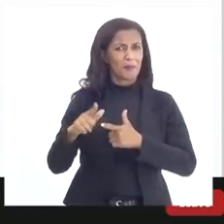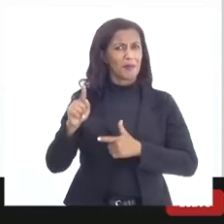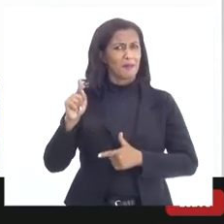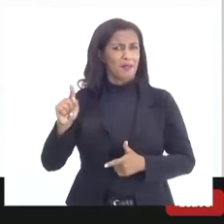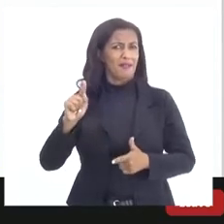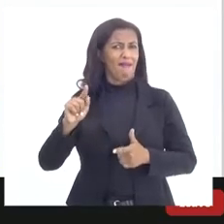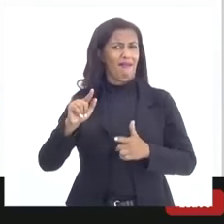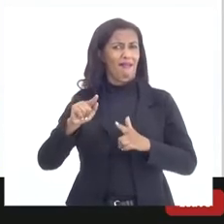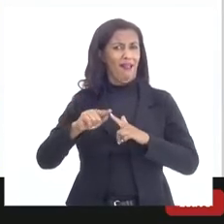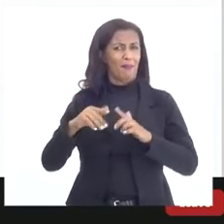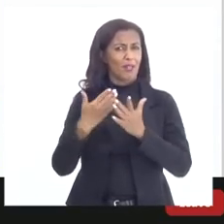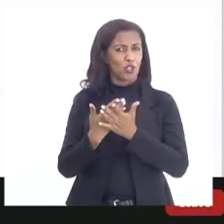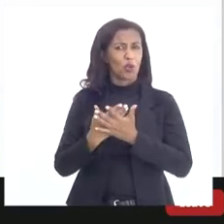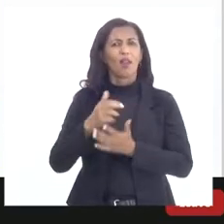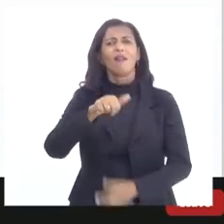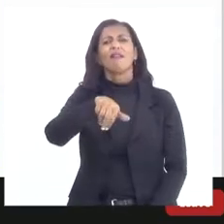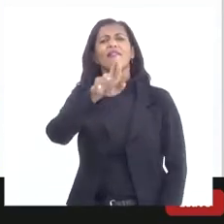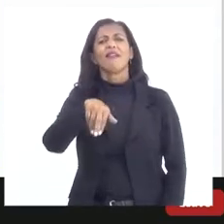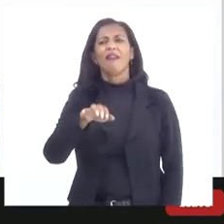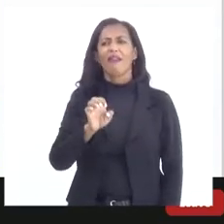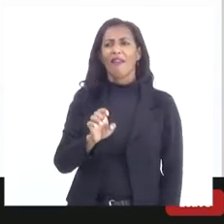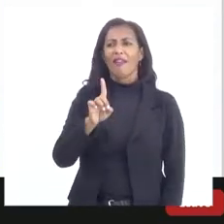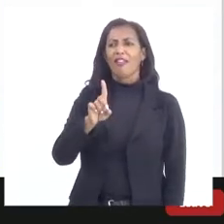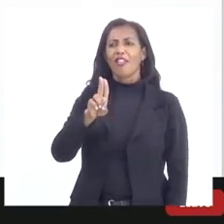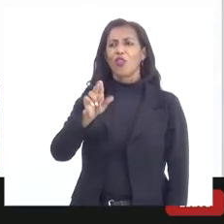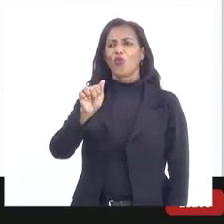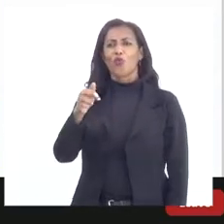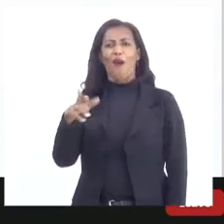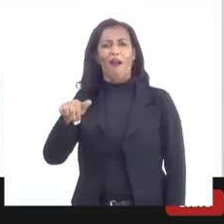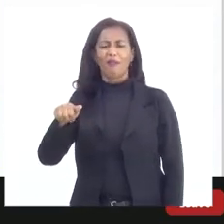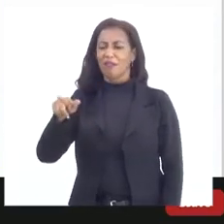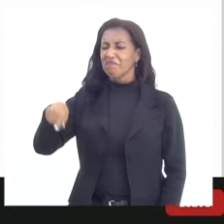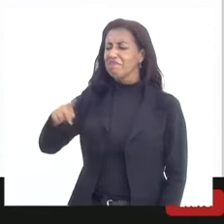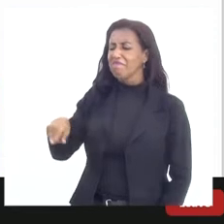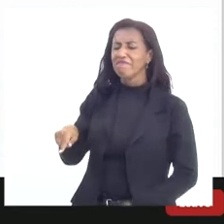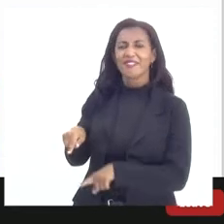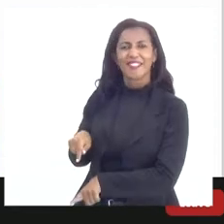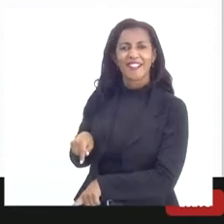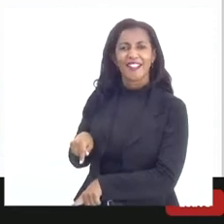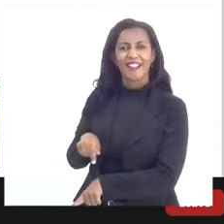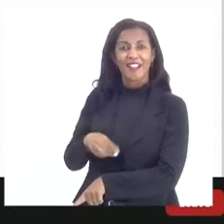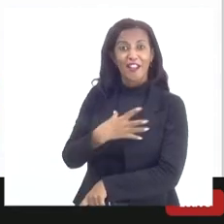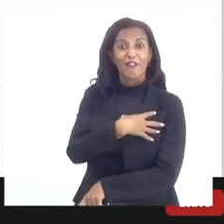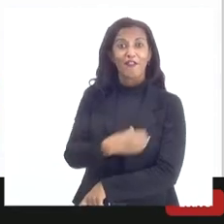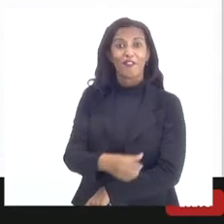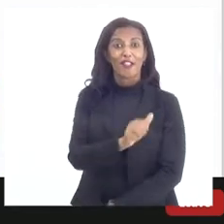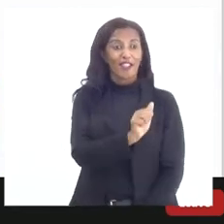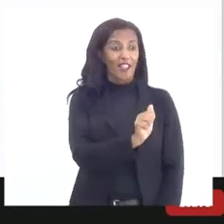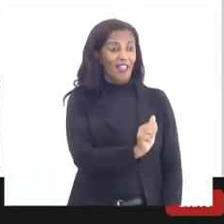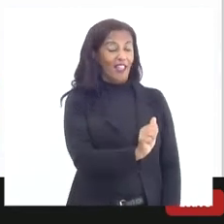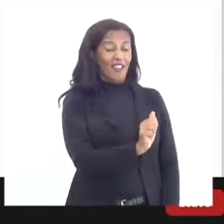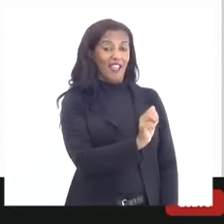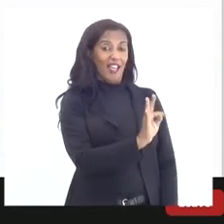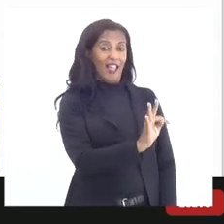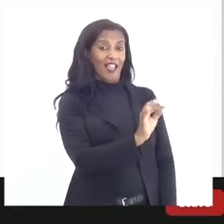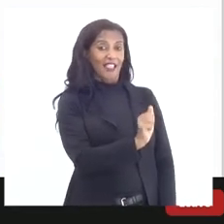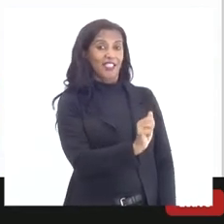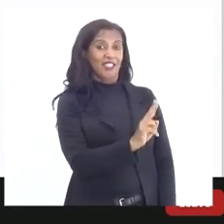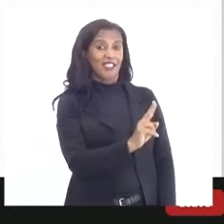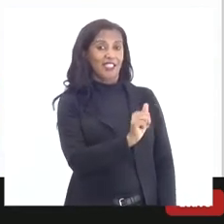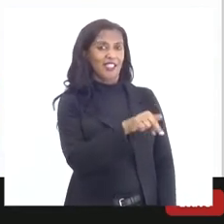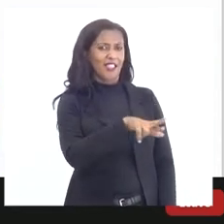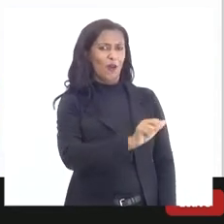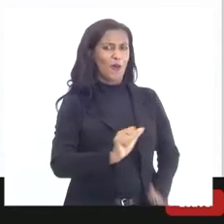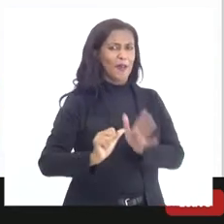é a Eduarda? A Eduarda é filha da Tauana, que foi uma das primeiras crianças, essa que está aí